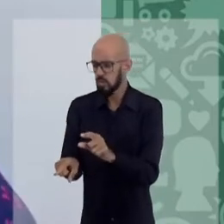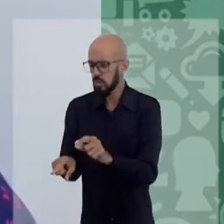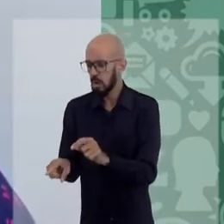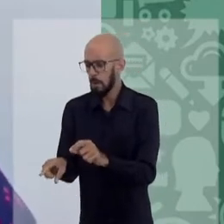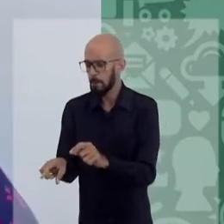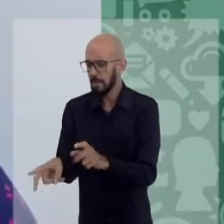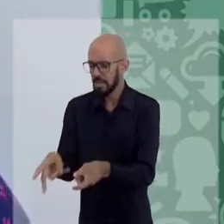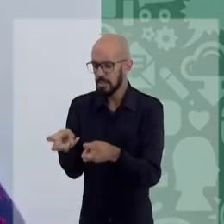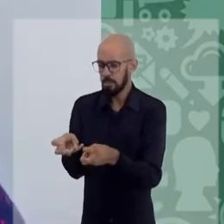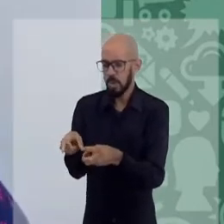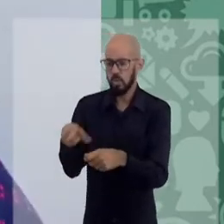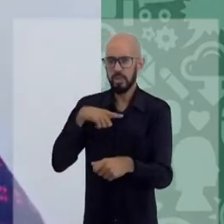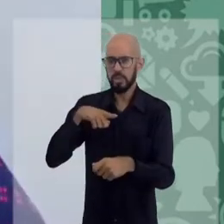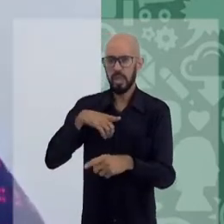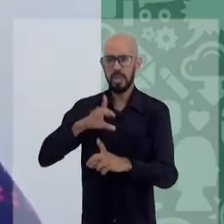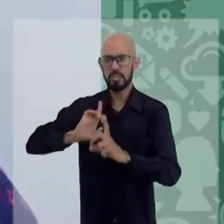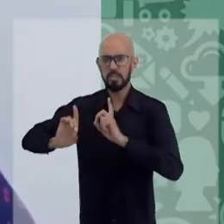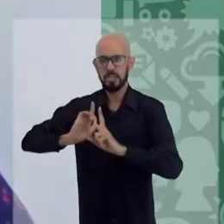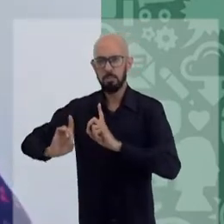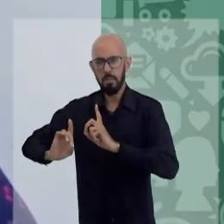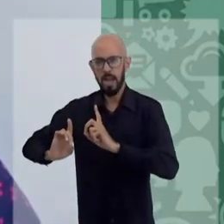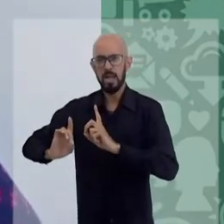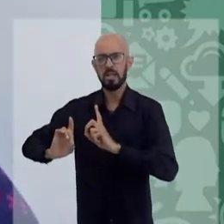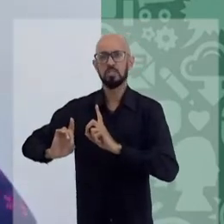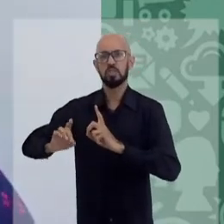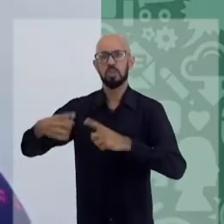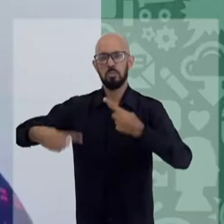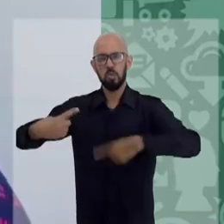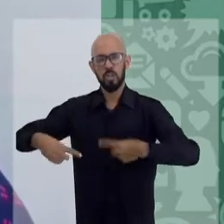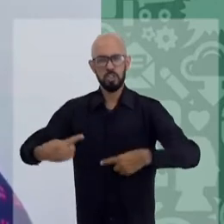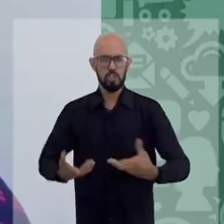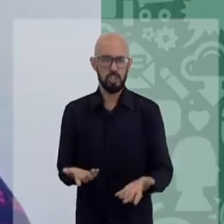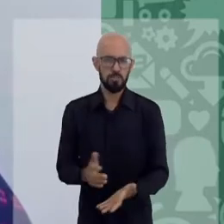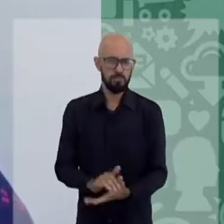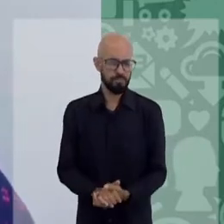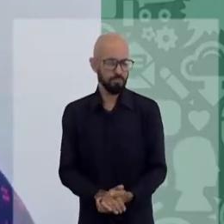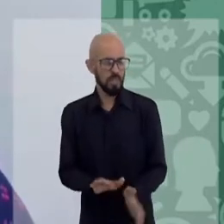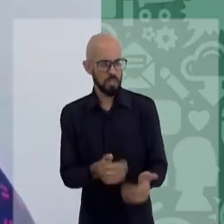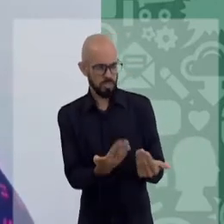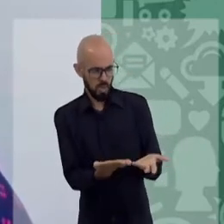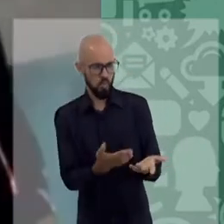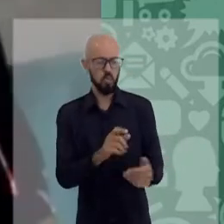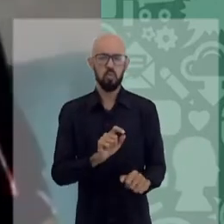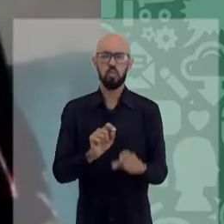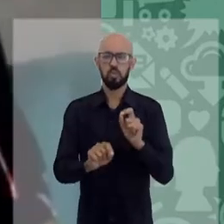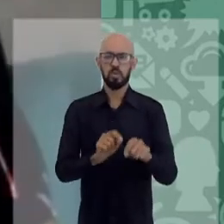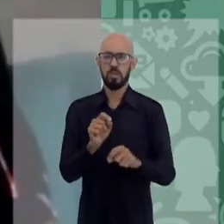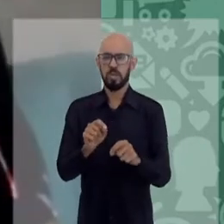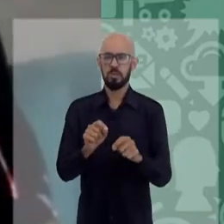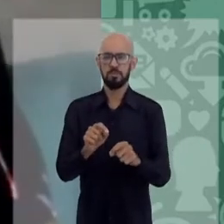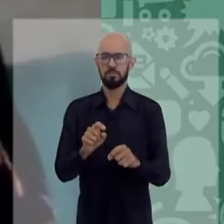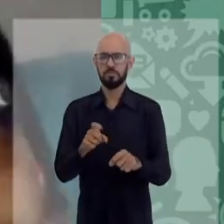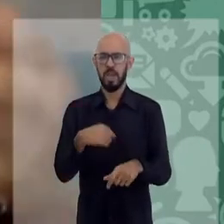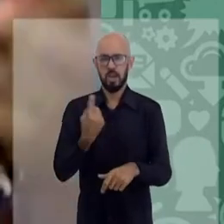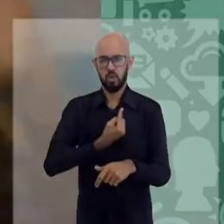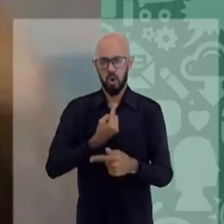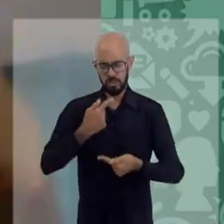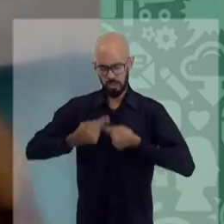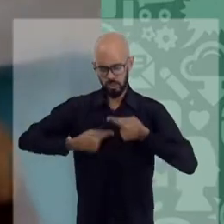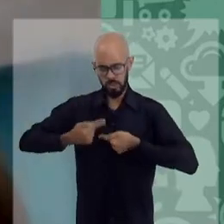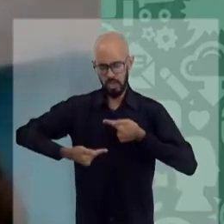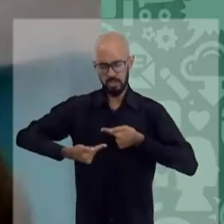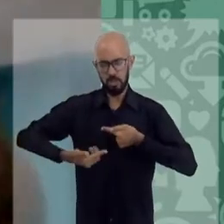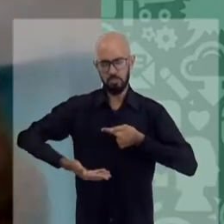observados, identificados, que o jovem debate política, fala sobre política? Então, a gente, eu acho que a